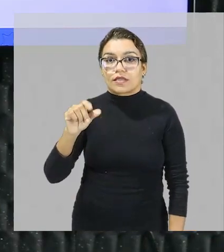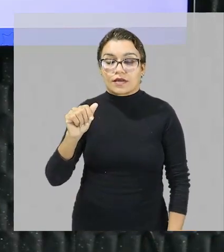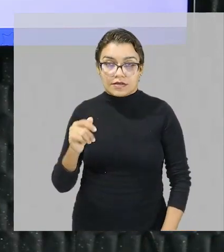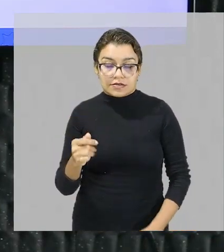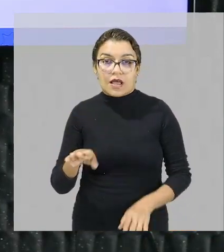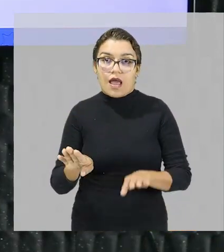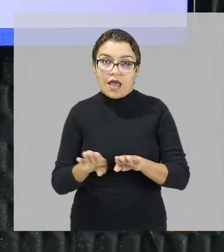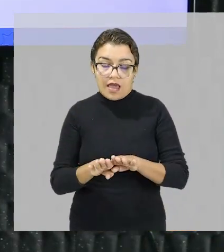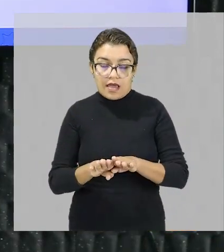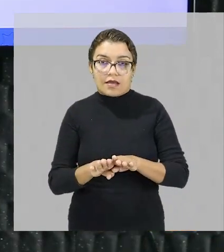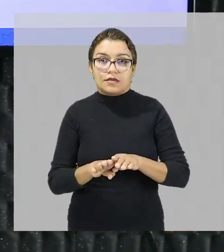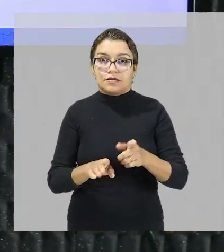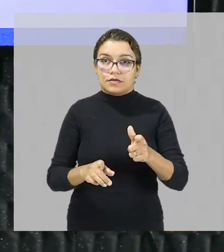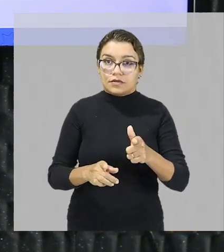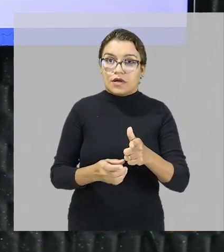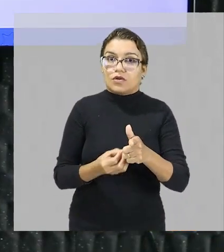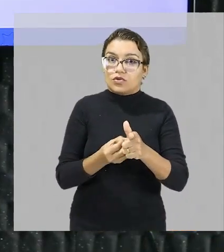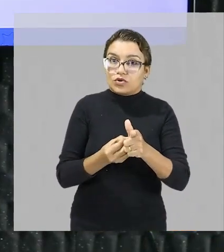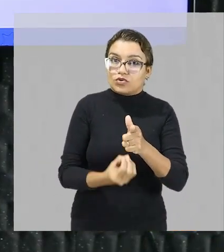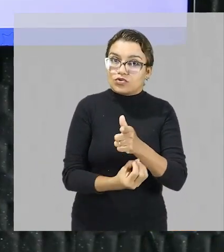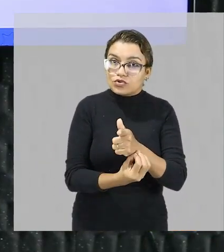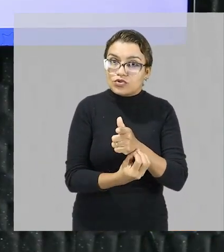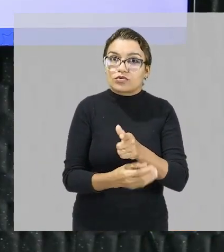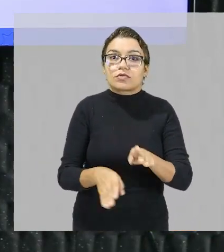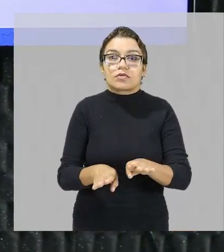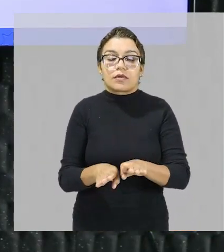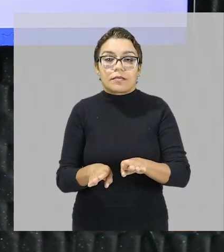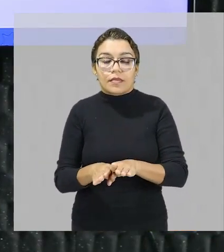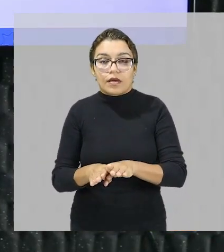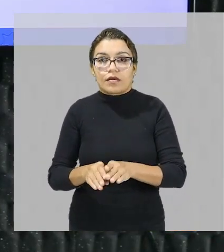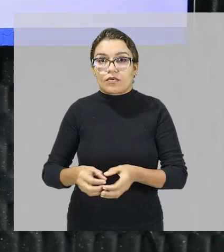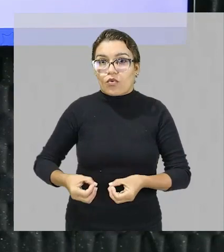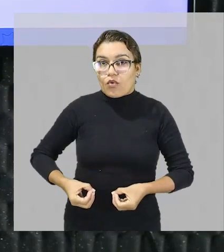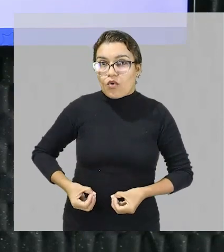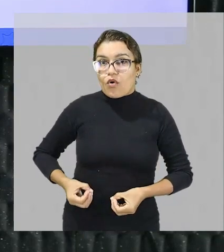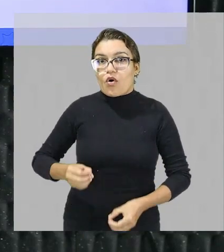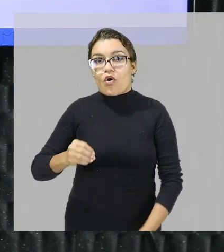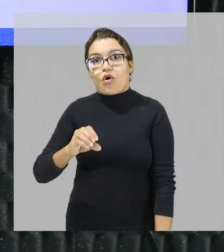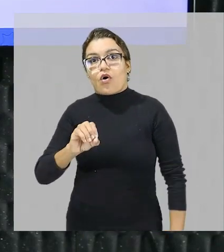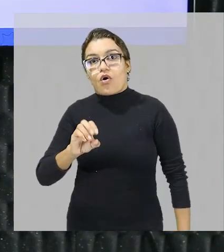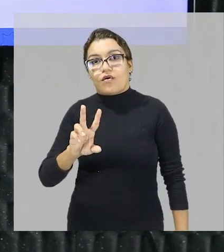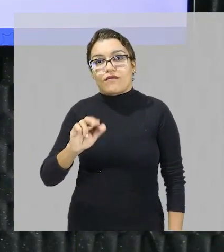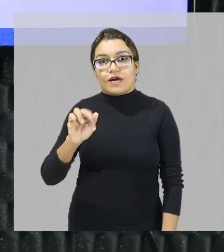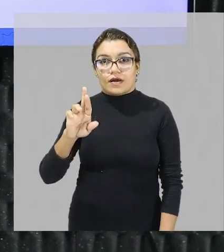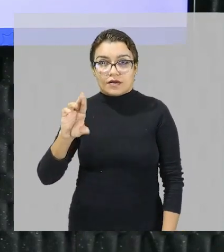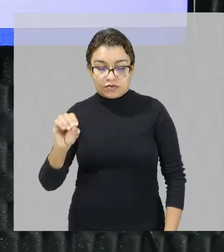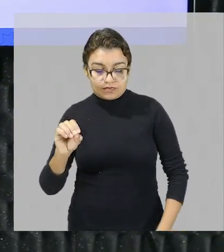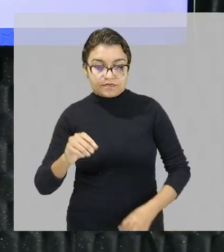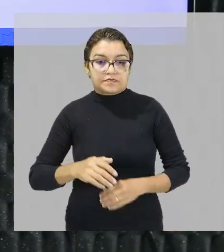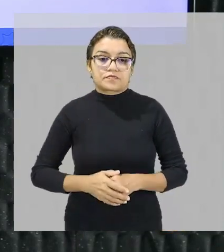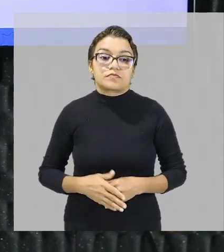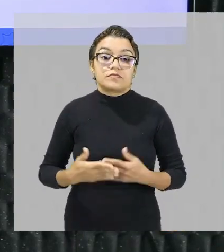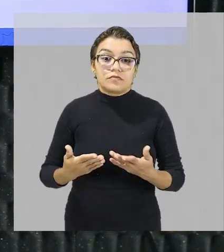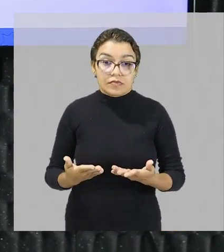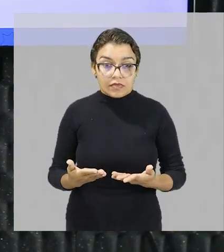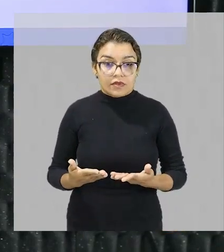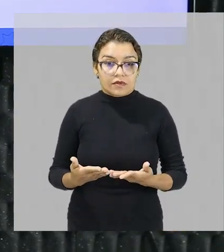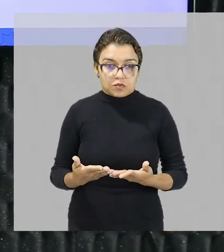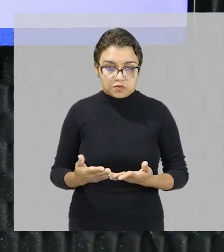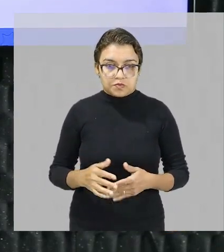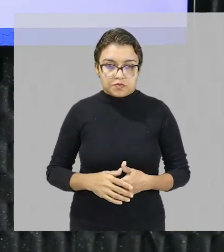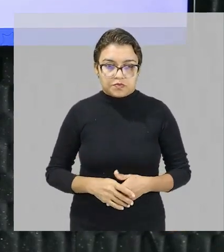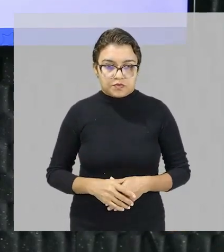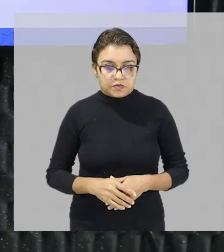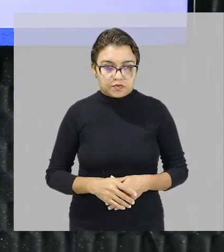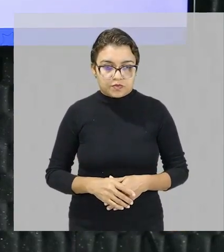ovários, tá? Então, quer dizer que esses hormônios sendo liberados, eles vão controlar aqui a produção de hormônios pelas gônadas,